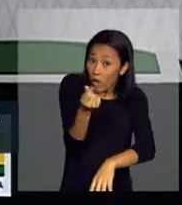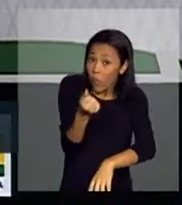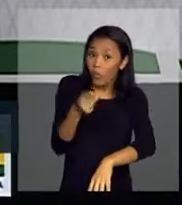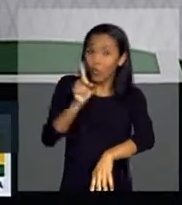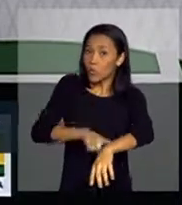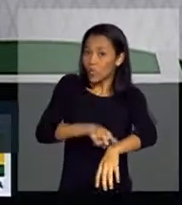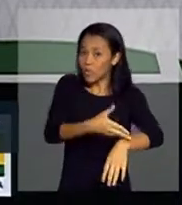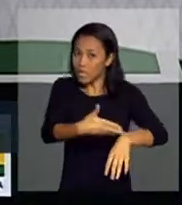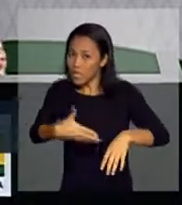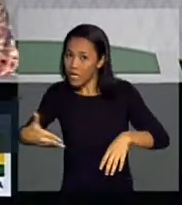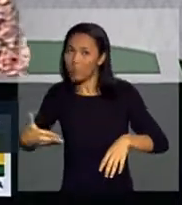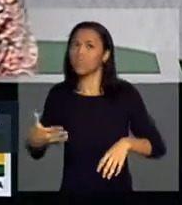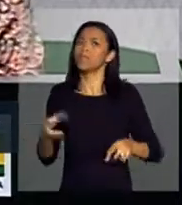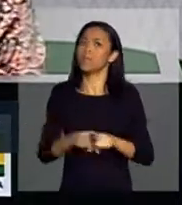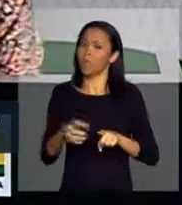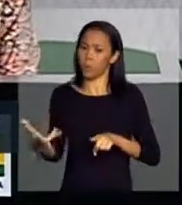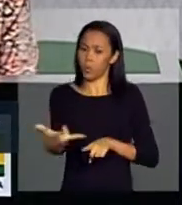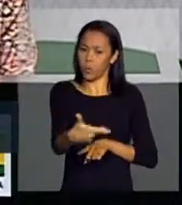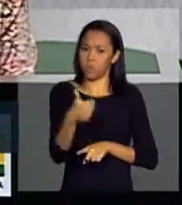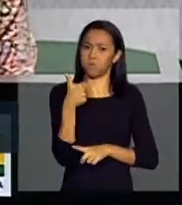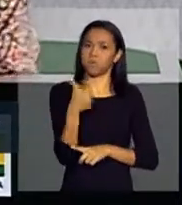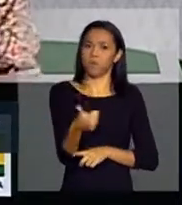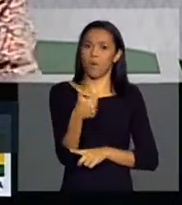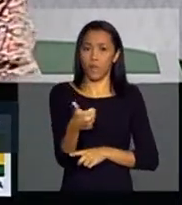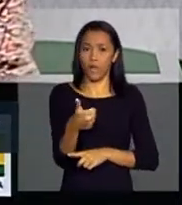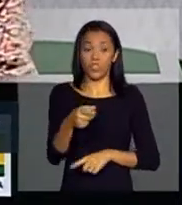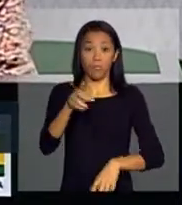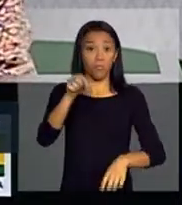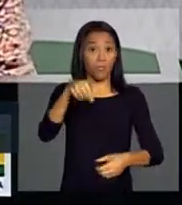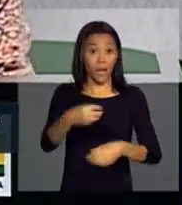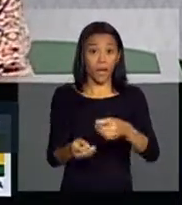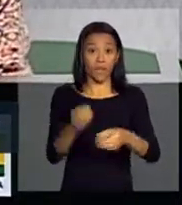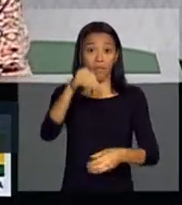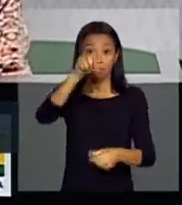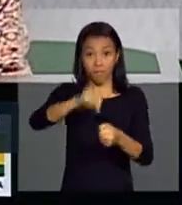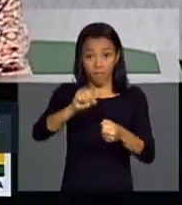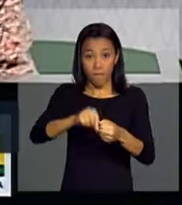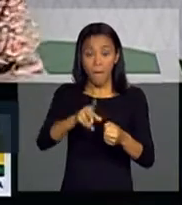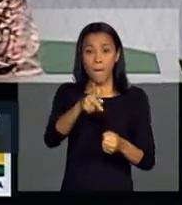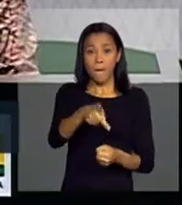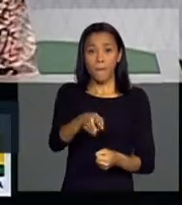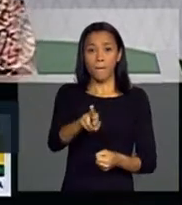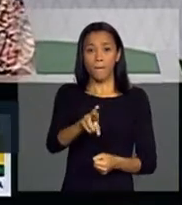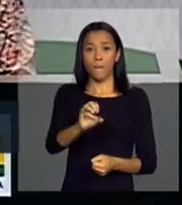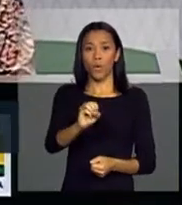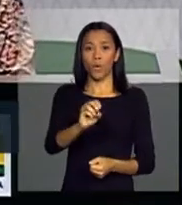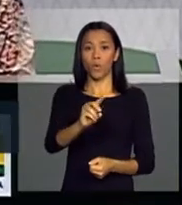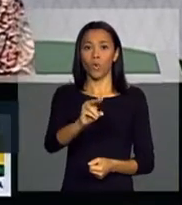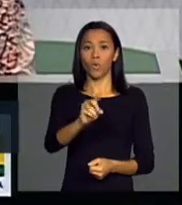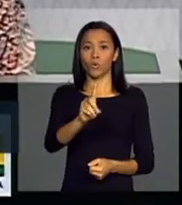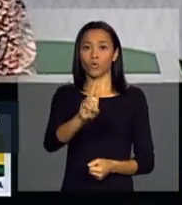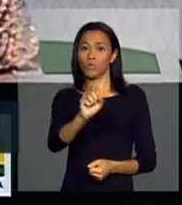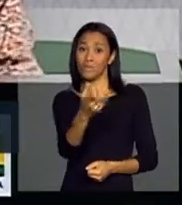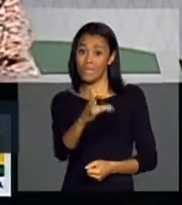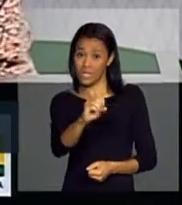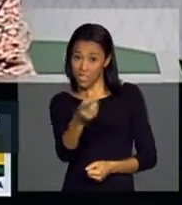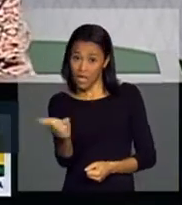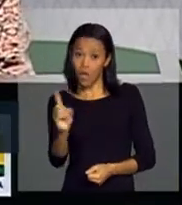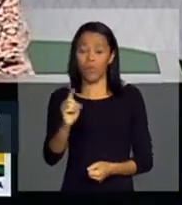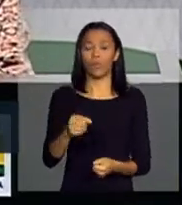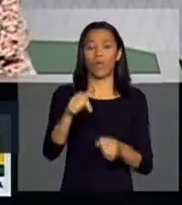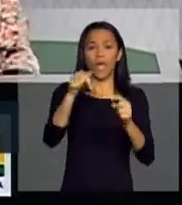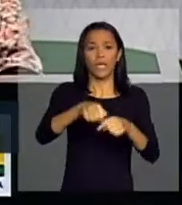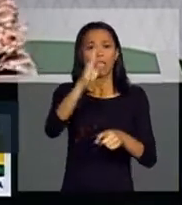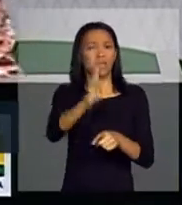qualidade para a produção Nacional de equipamentos Ela não é uma produção exclusiva